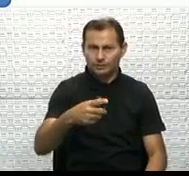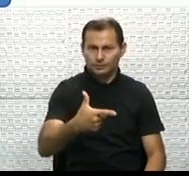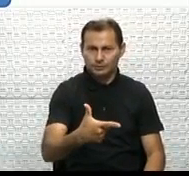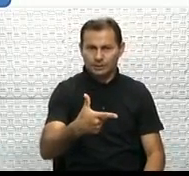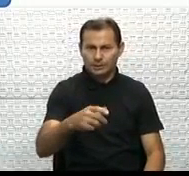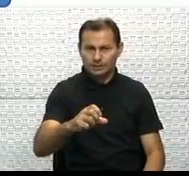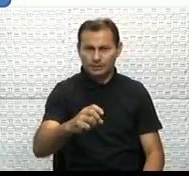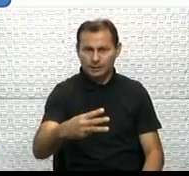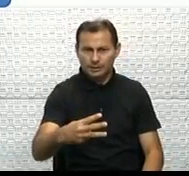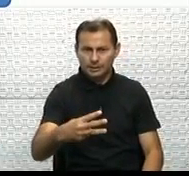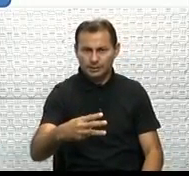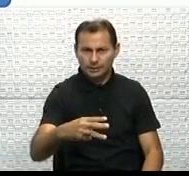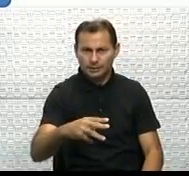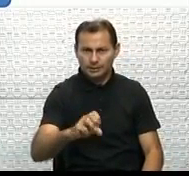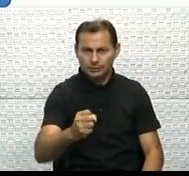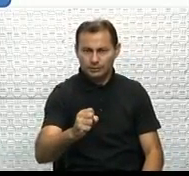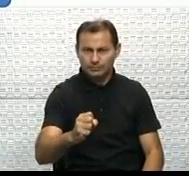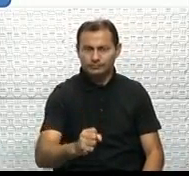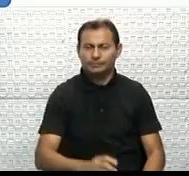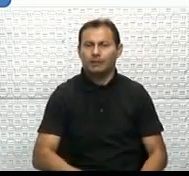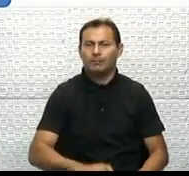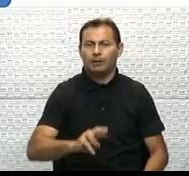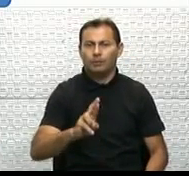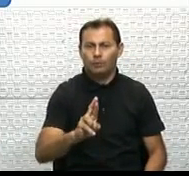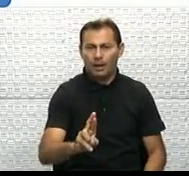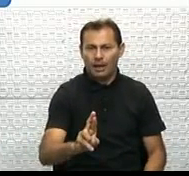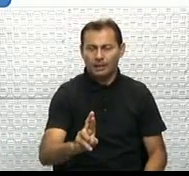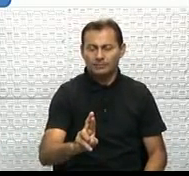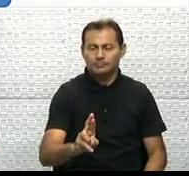1,238. O A também é aproximado. Para o R,